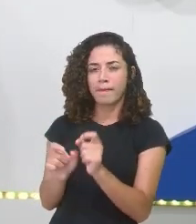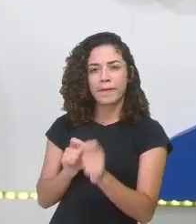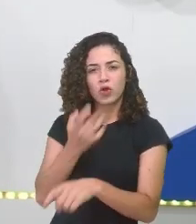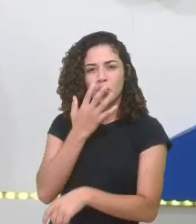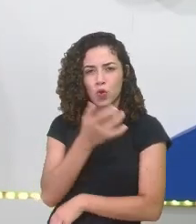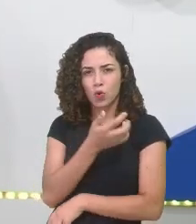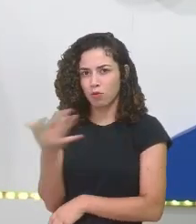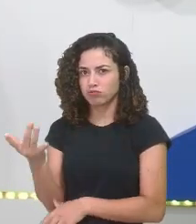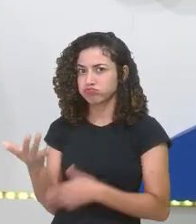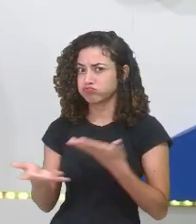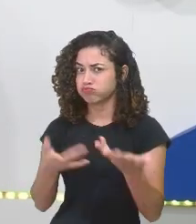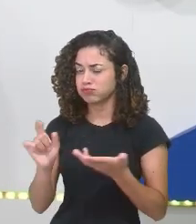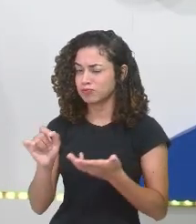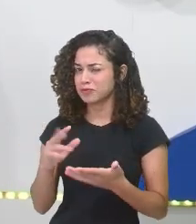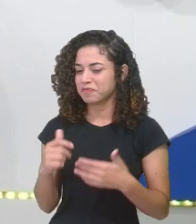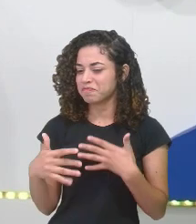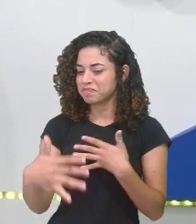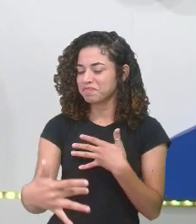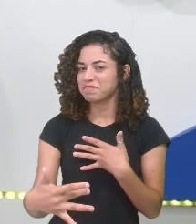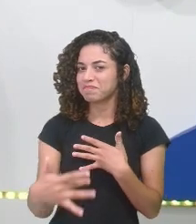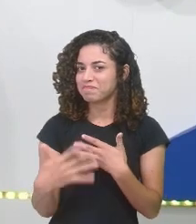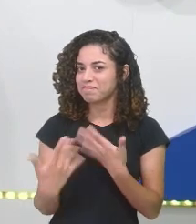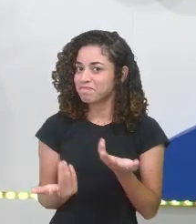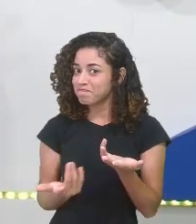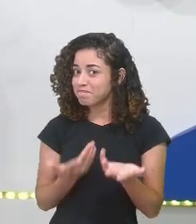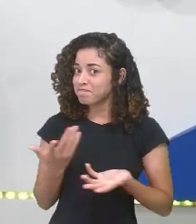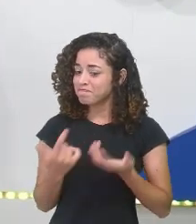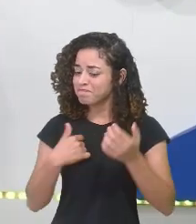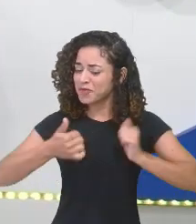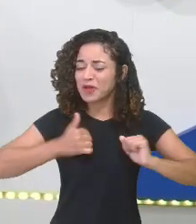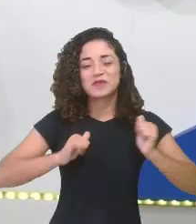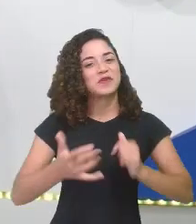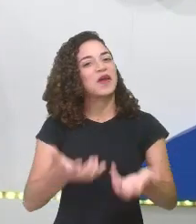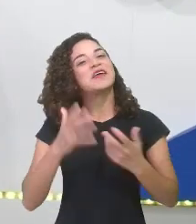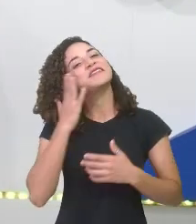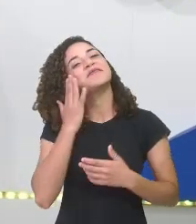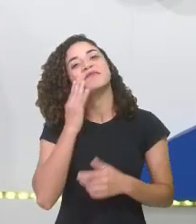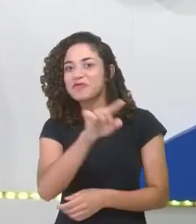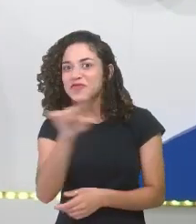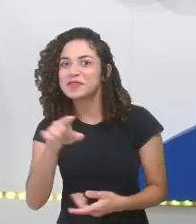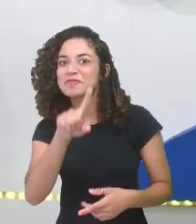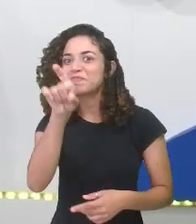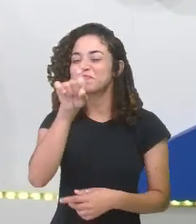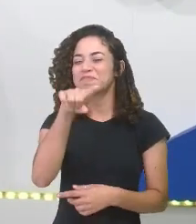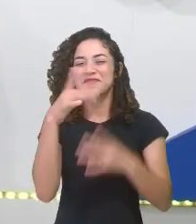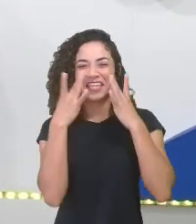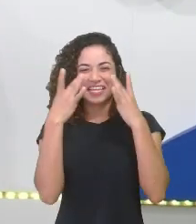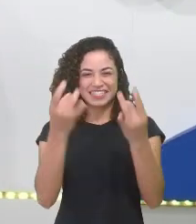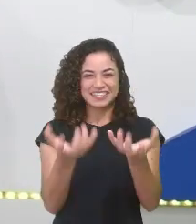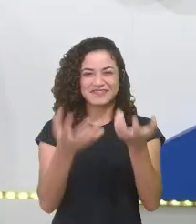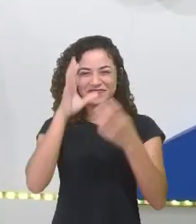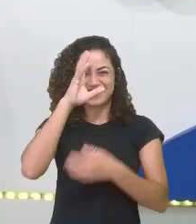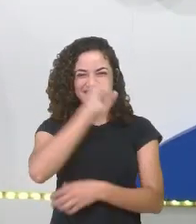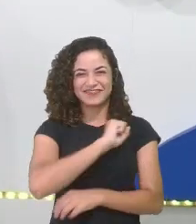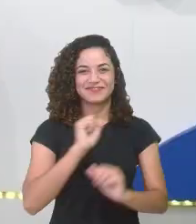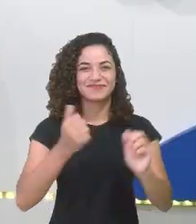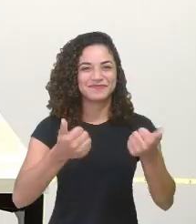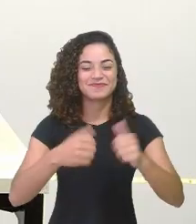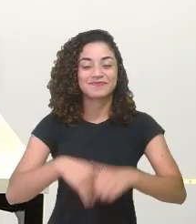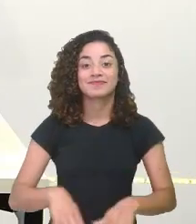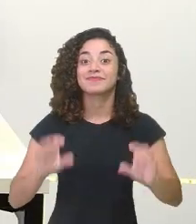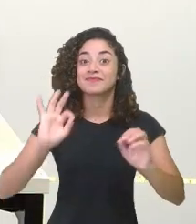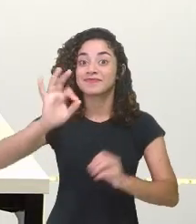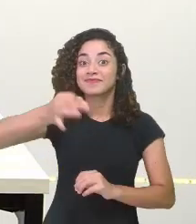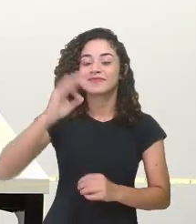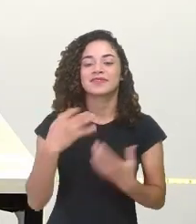que tem hoje aqui, hein? Estou ansiosa para saber. Vocês fiquem atentos para aprender, tá certo? Isso